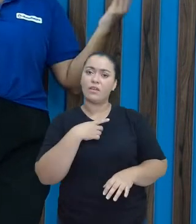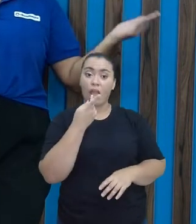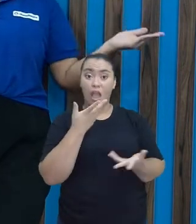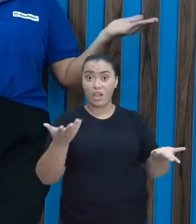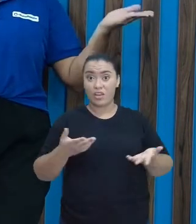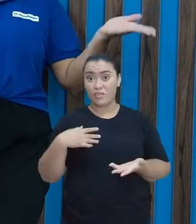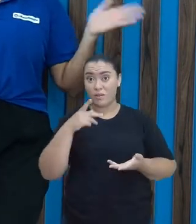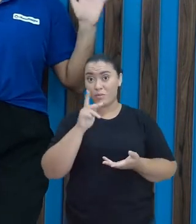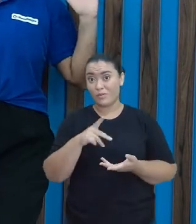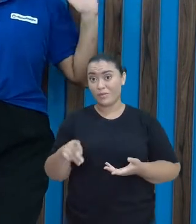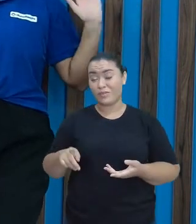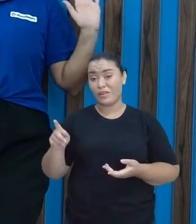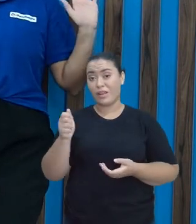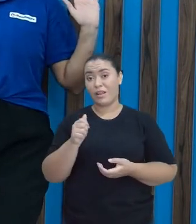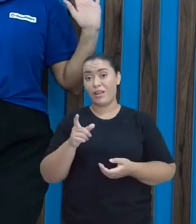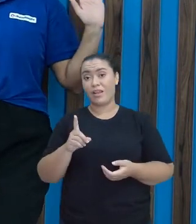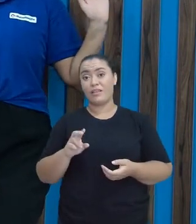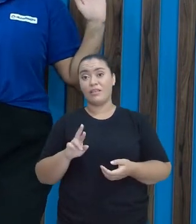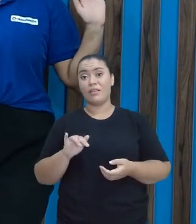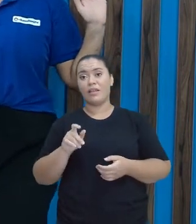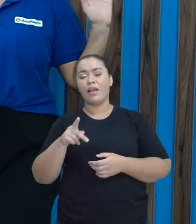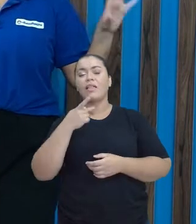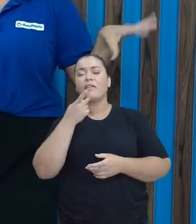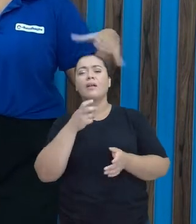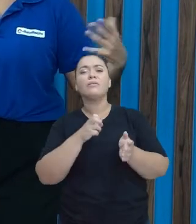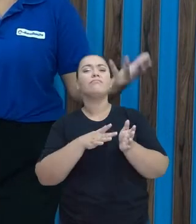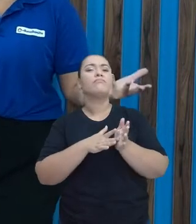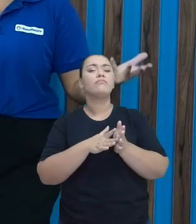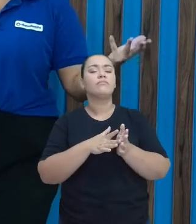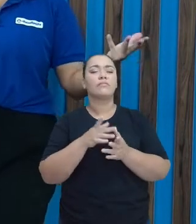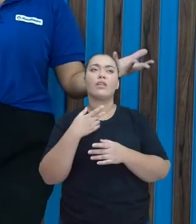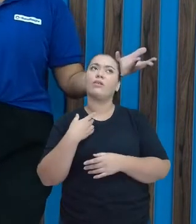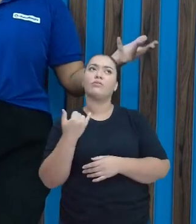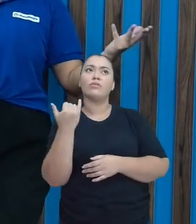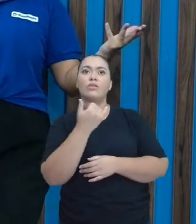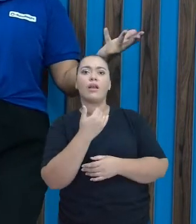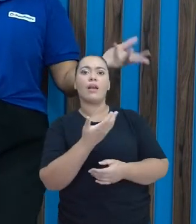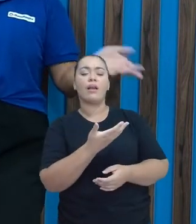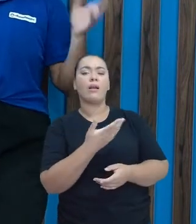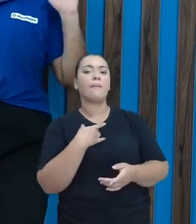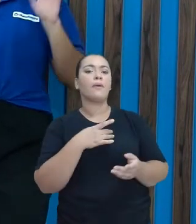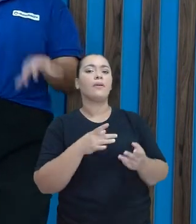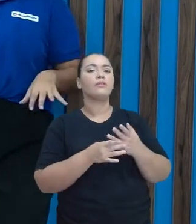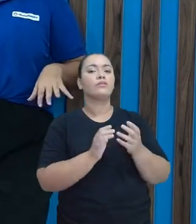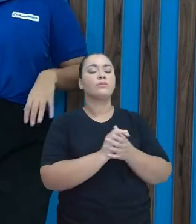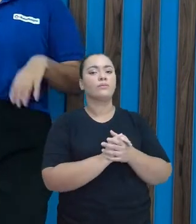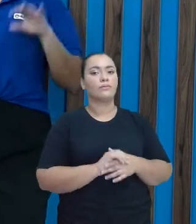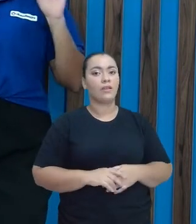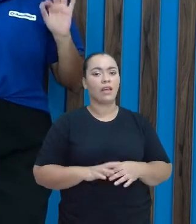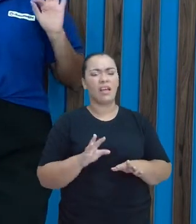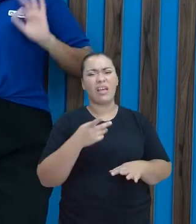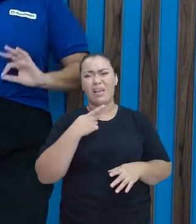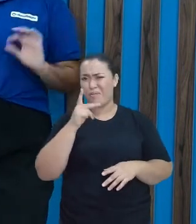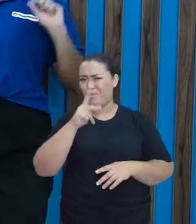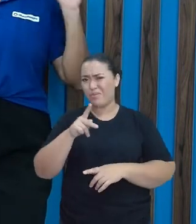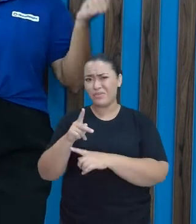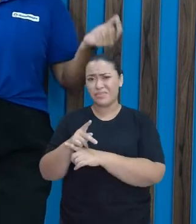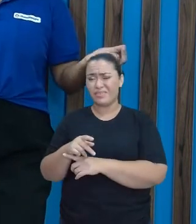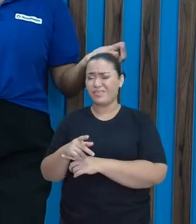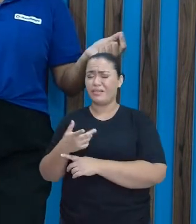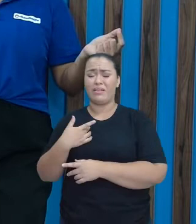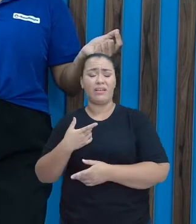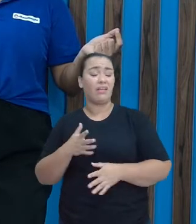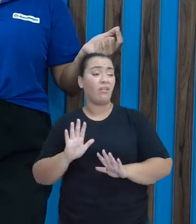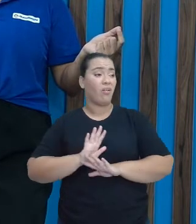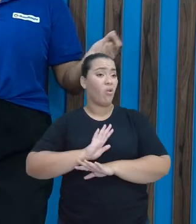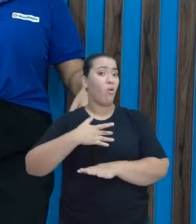professora Adriana de maneira inverídica para o meu marido, por exemplo, e eu dissesse, não, a professora Adriana, ela é